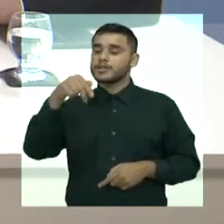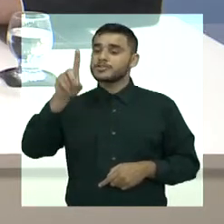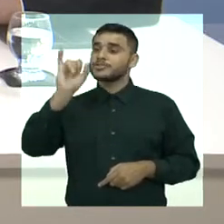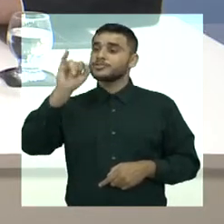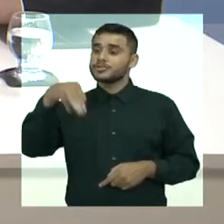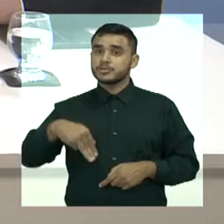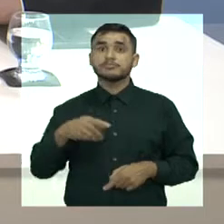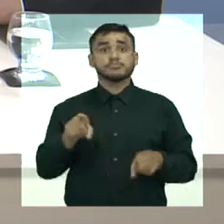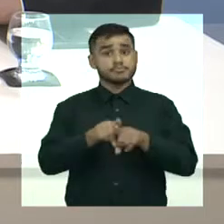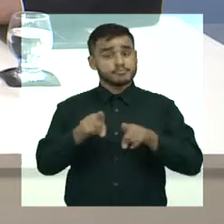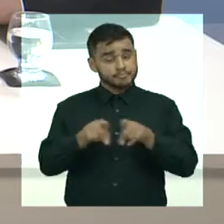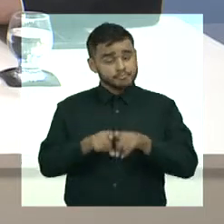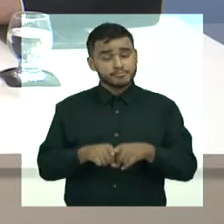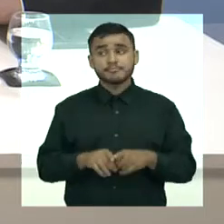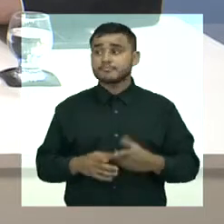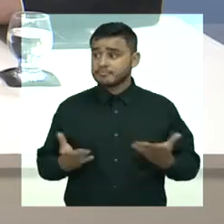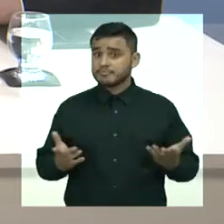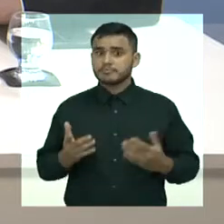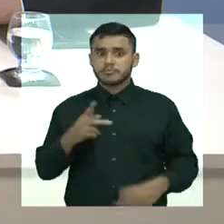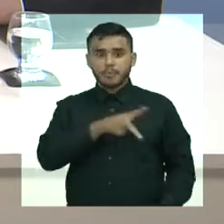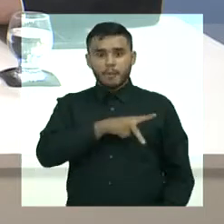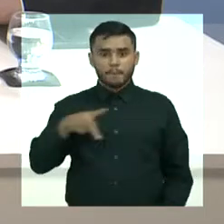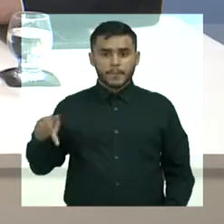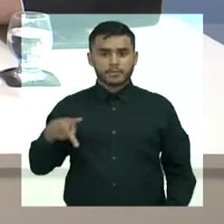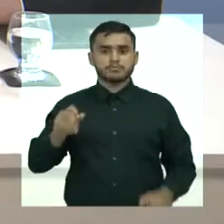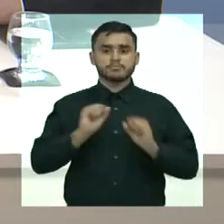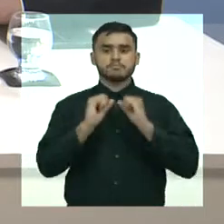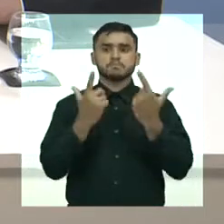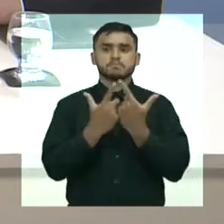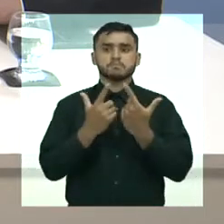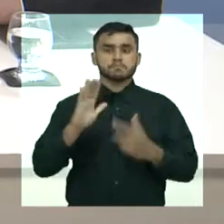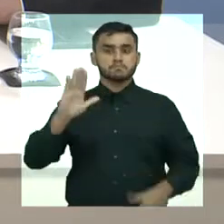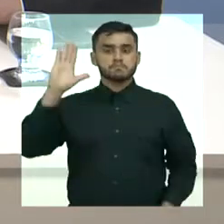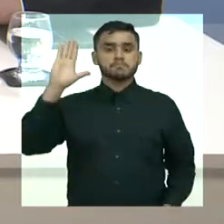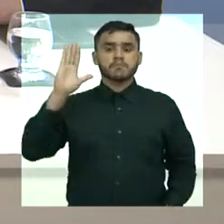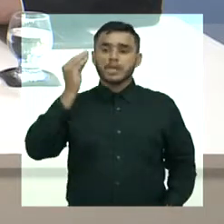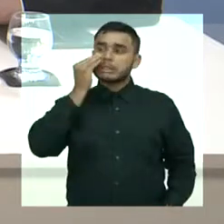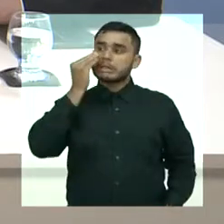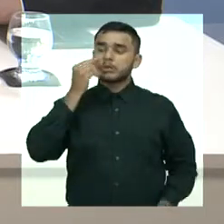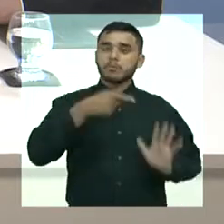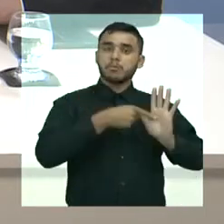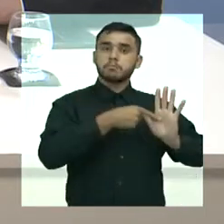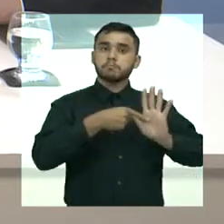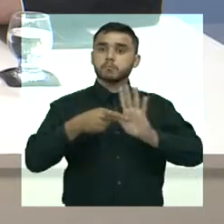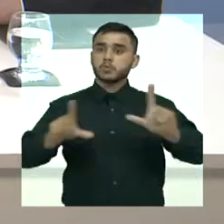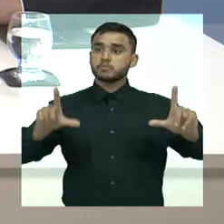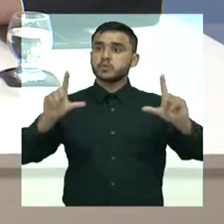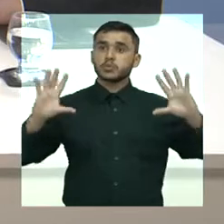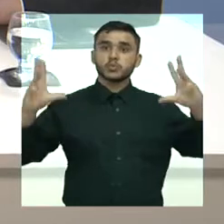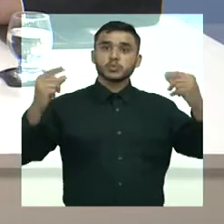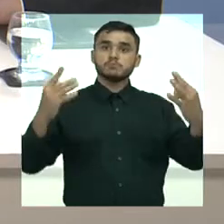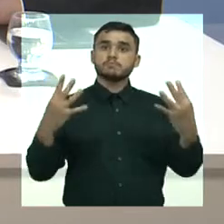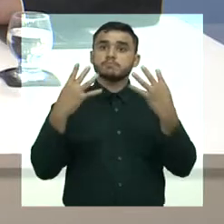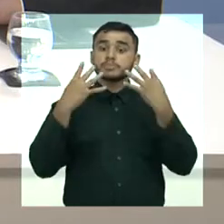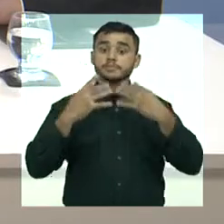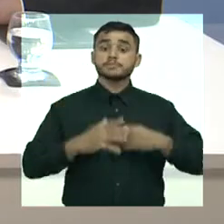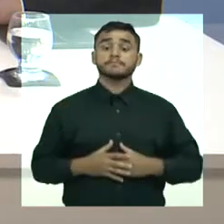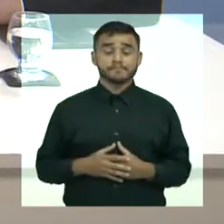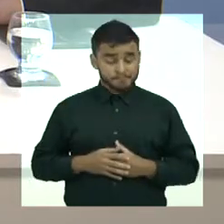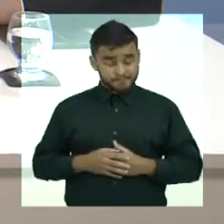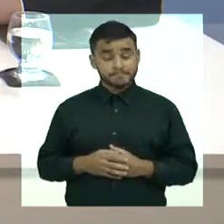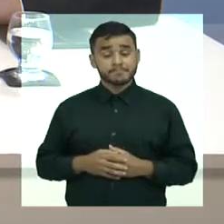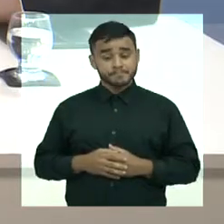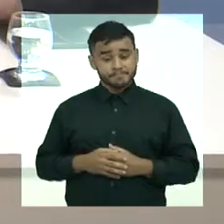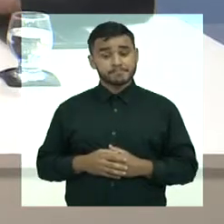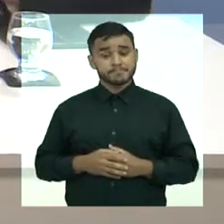que dá visibilidade no município e dá visibilidade para todo o Estado. Né? Eu acredito que sim, E o Sarto, importante.